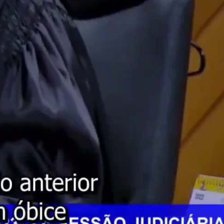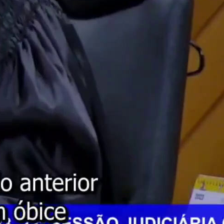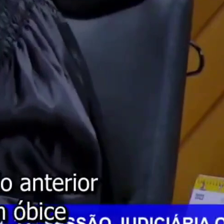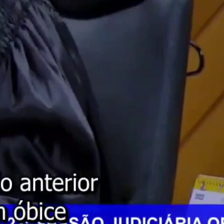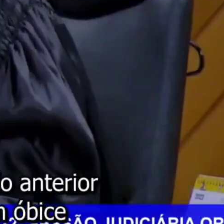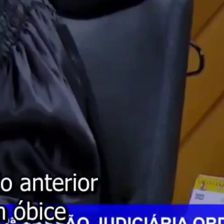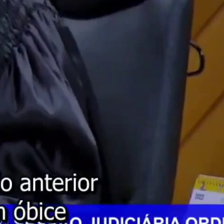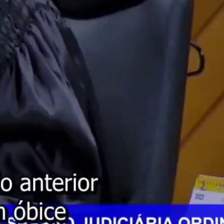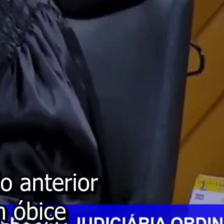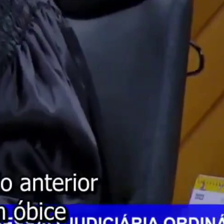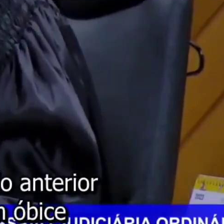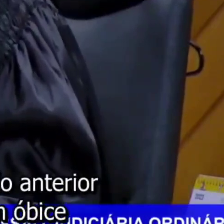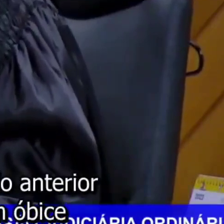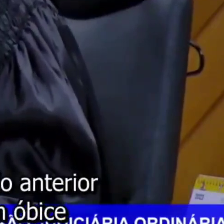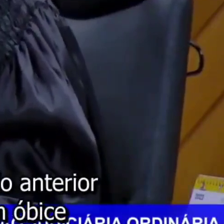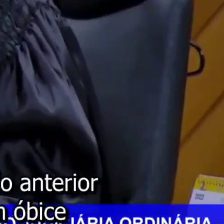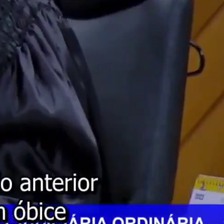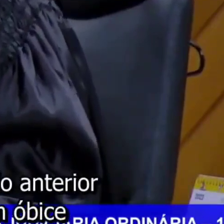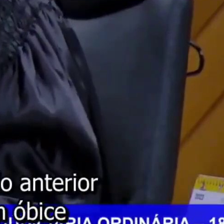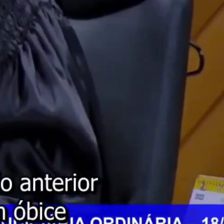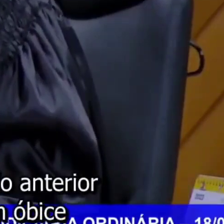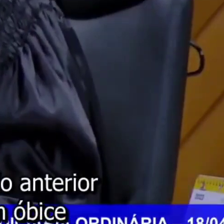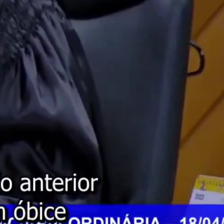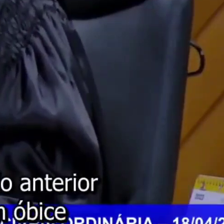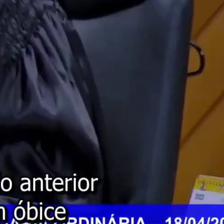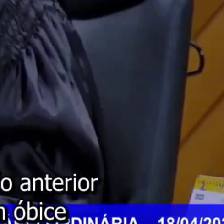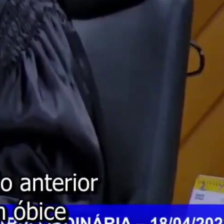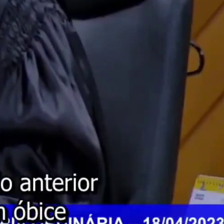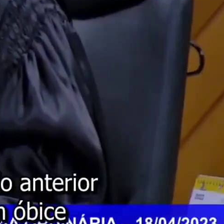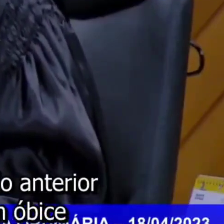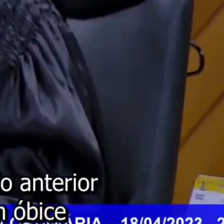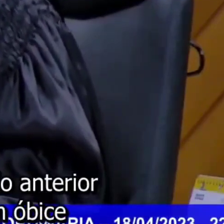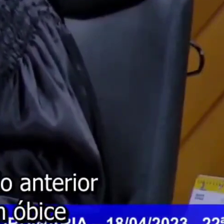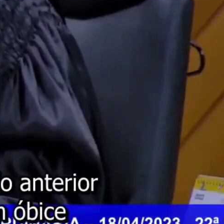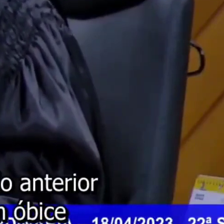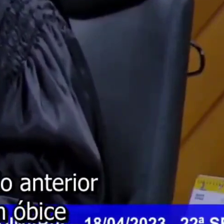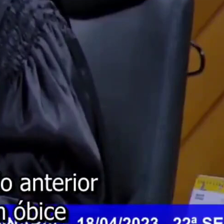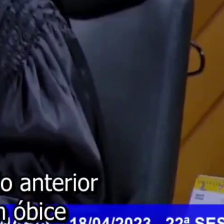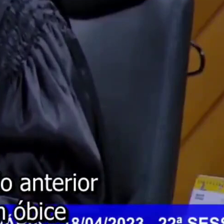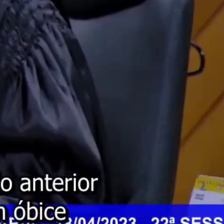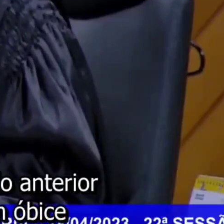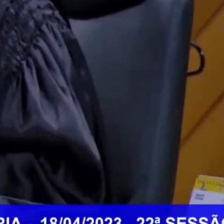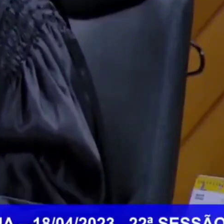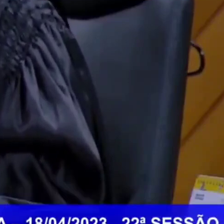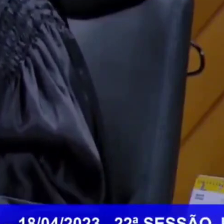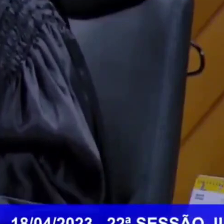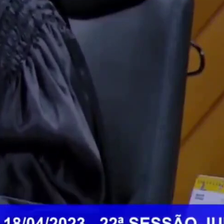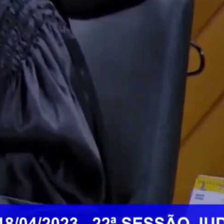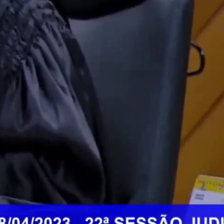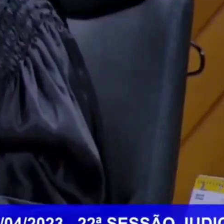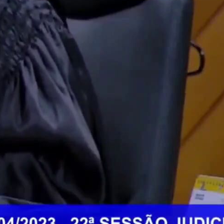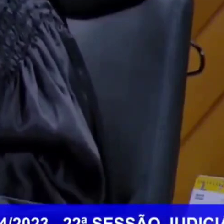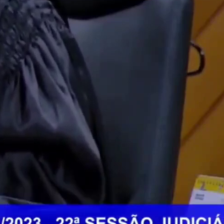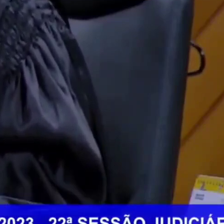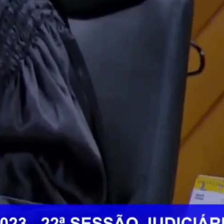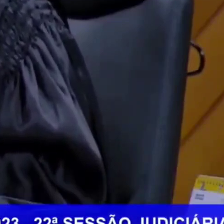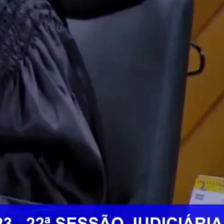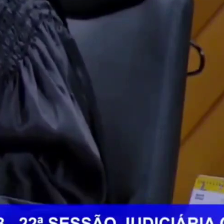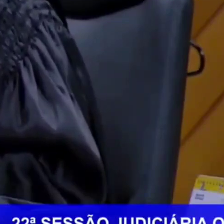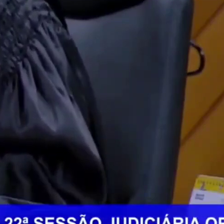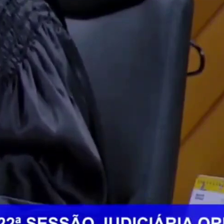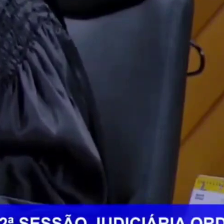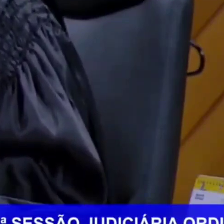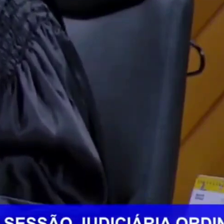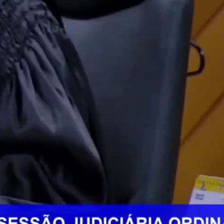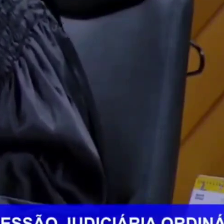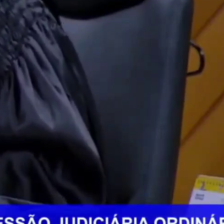eu submeto aos ilustres pares a ata da sessão anterior e não havendo nenhuma alteração, nenhum óbice, declaro a ata